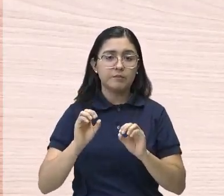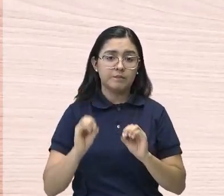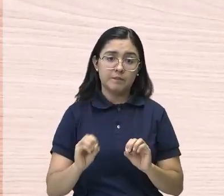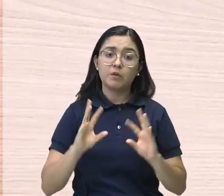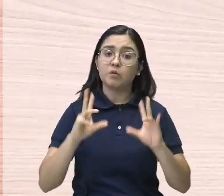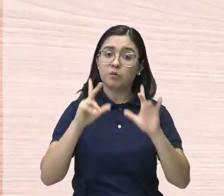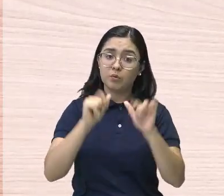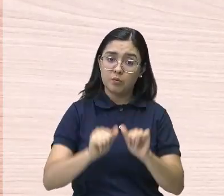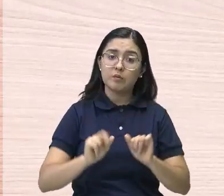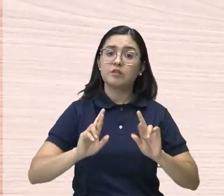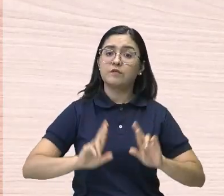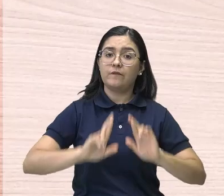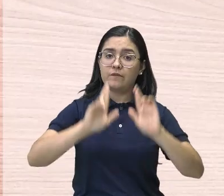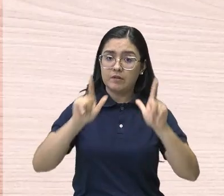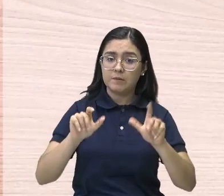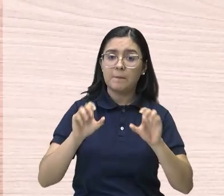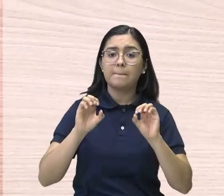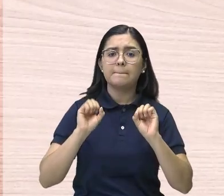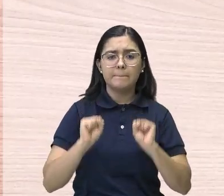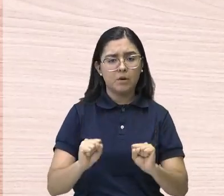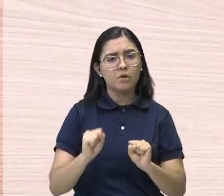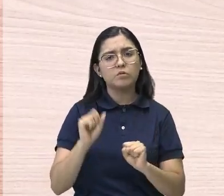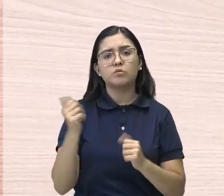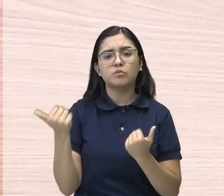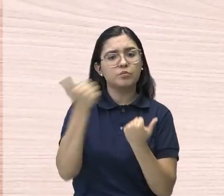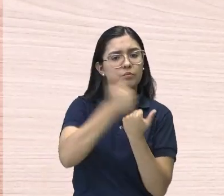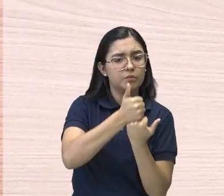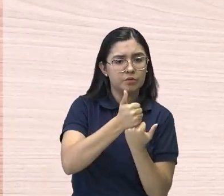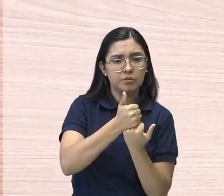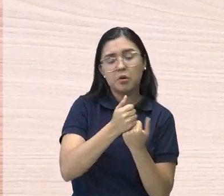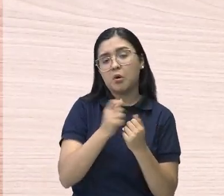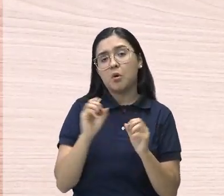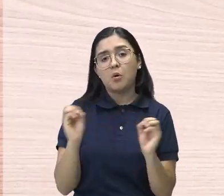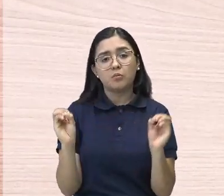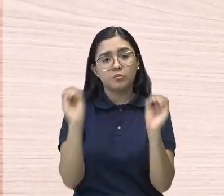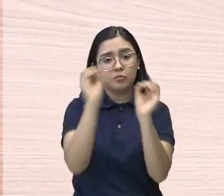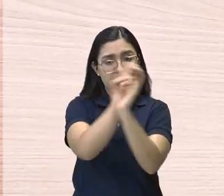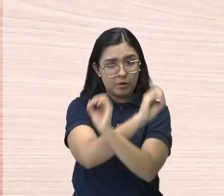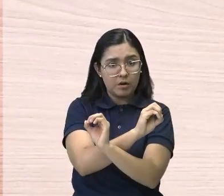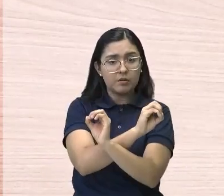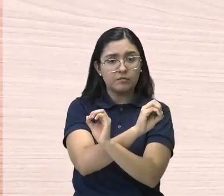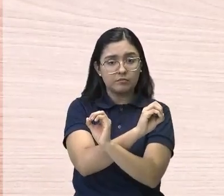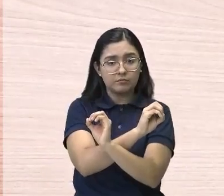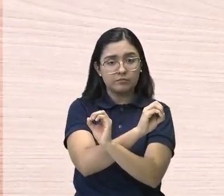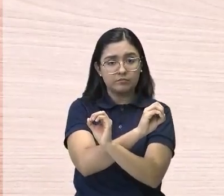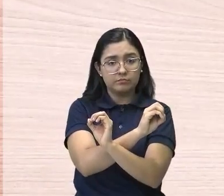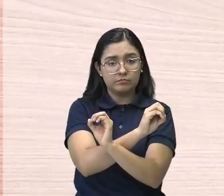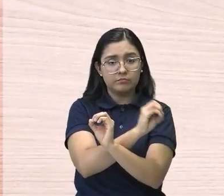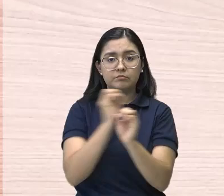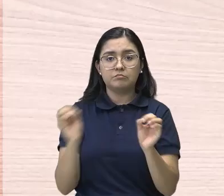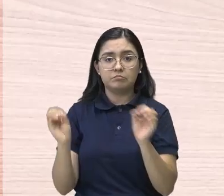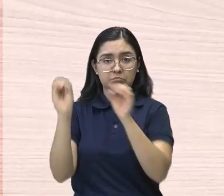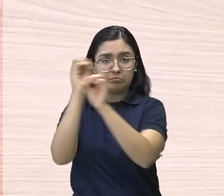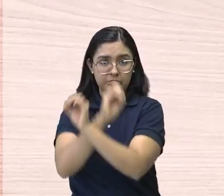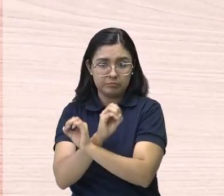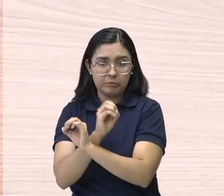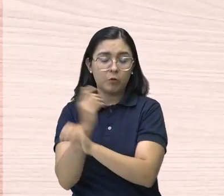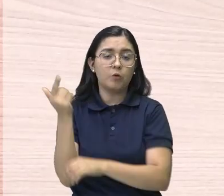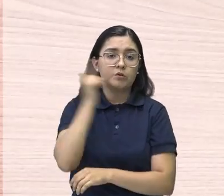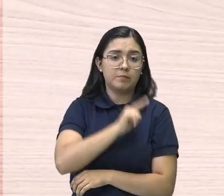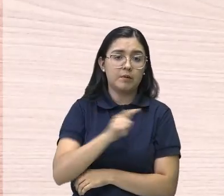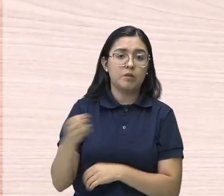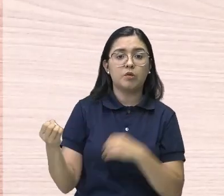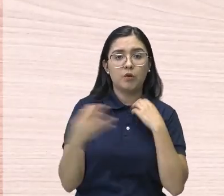elementos são diferentes, a gente pode apenas substituir ou trocar dois elementos e conseguimos